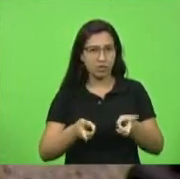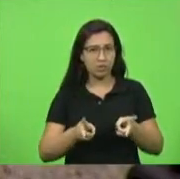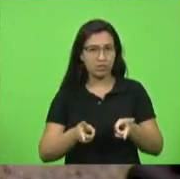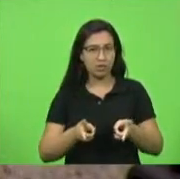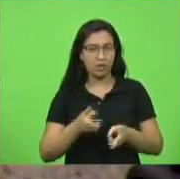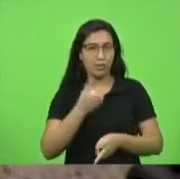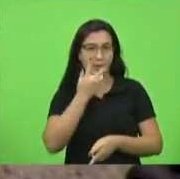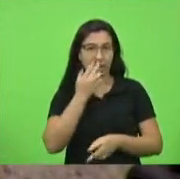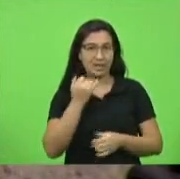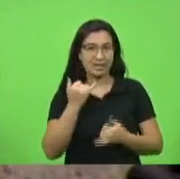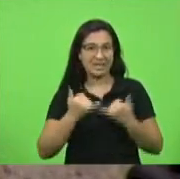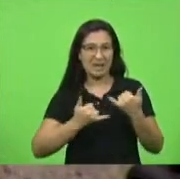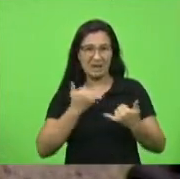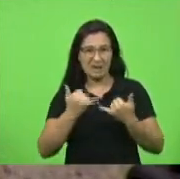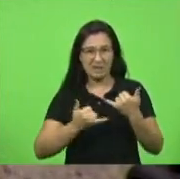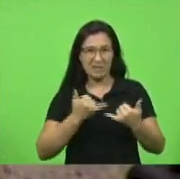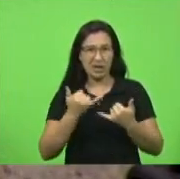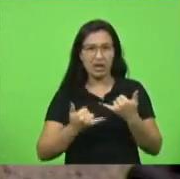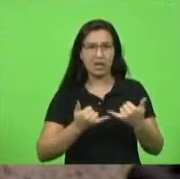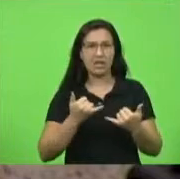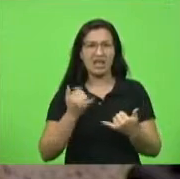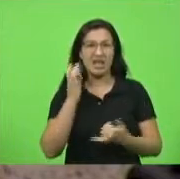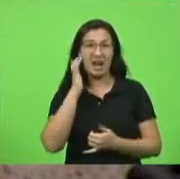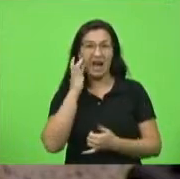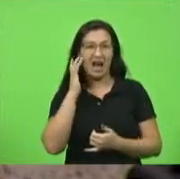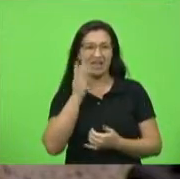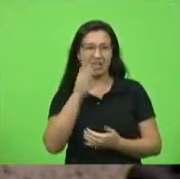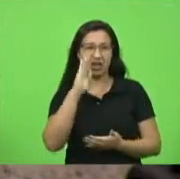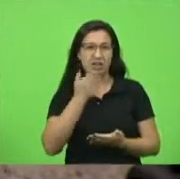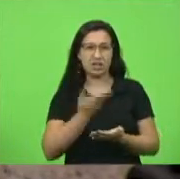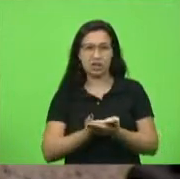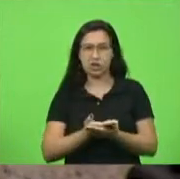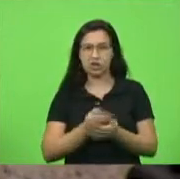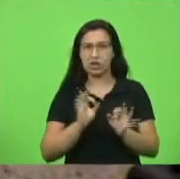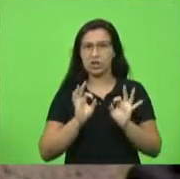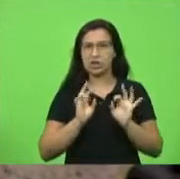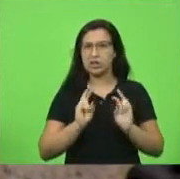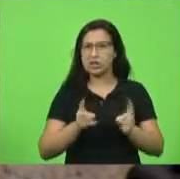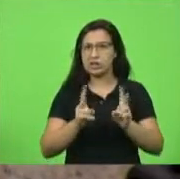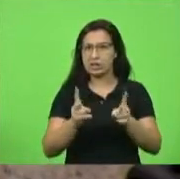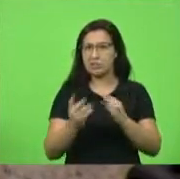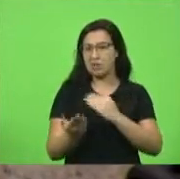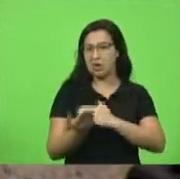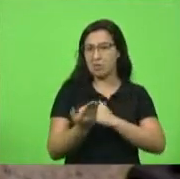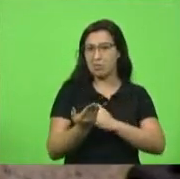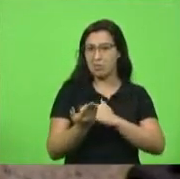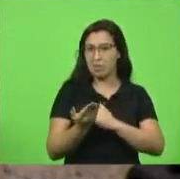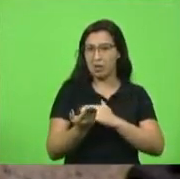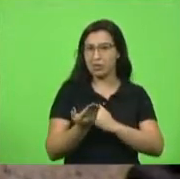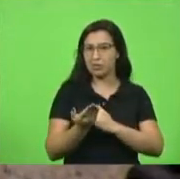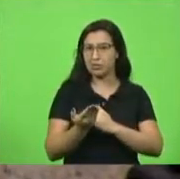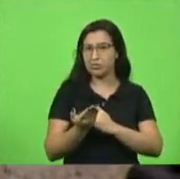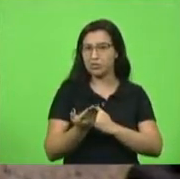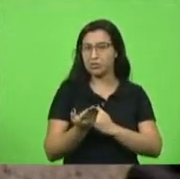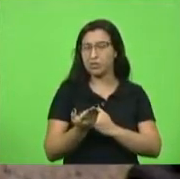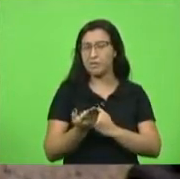fogo acreditar que ele será sempre utilizado em nosso benefício?